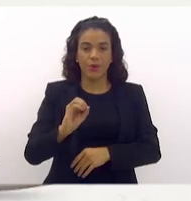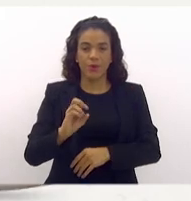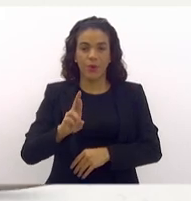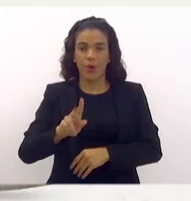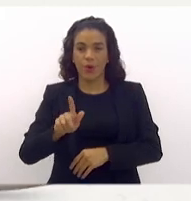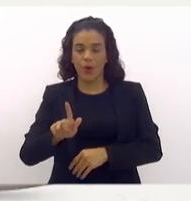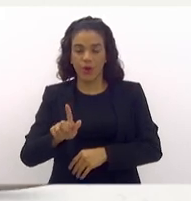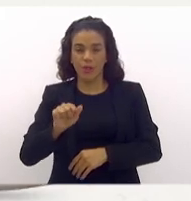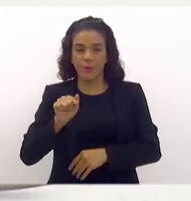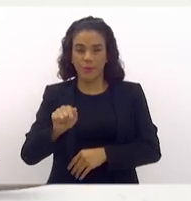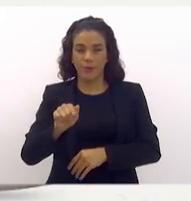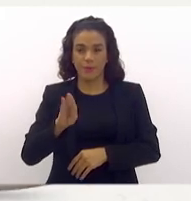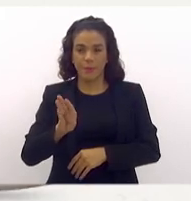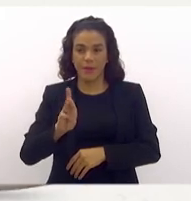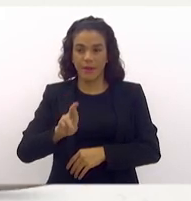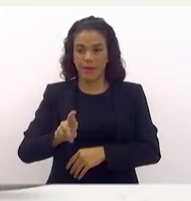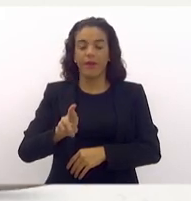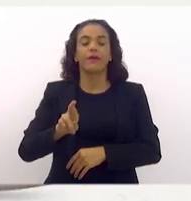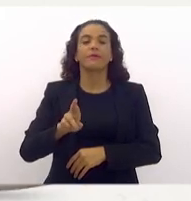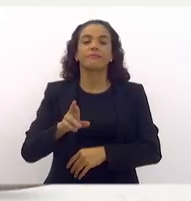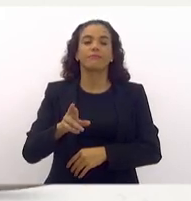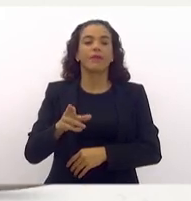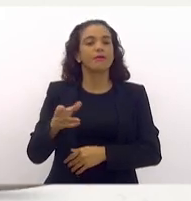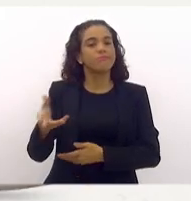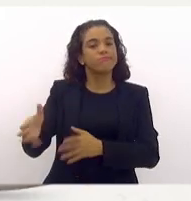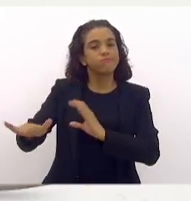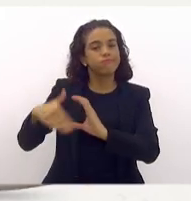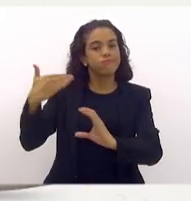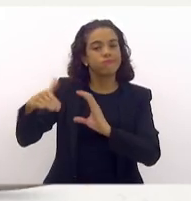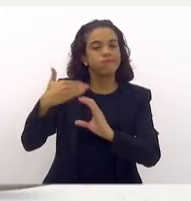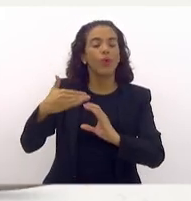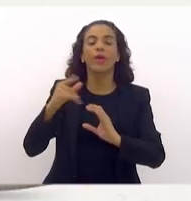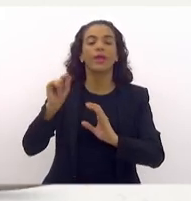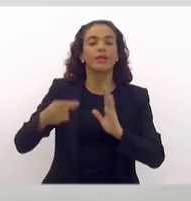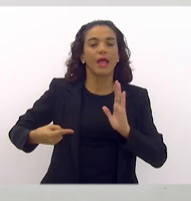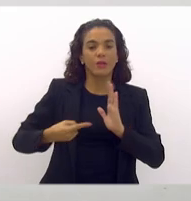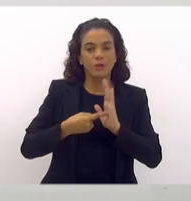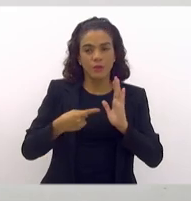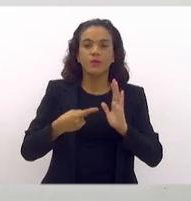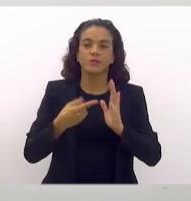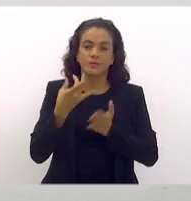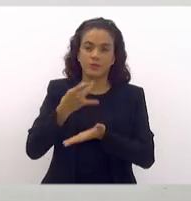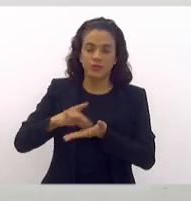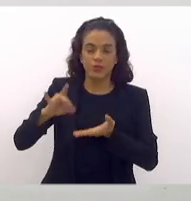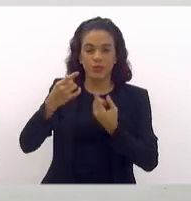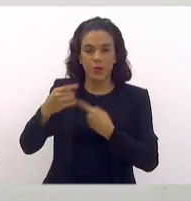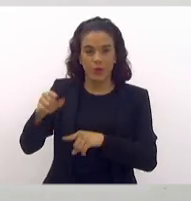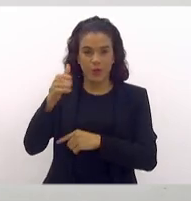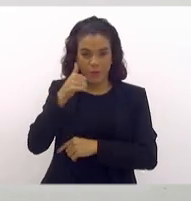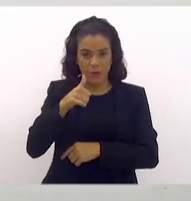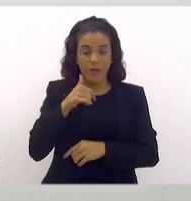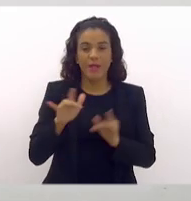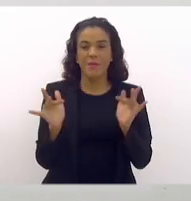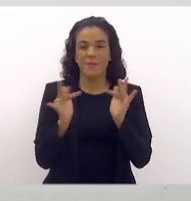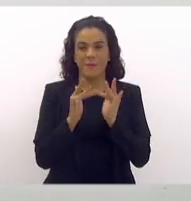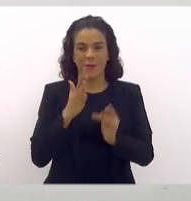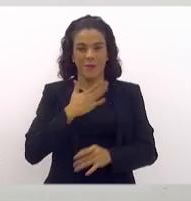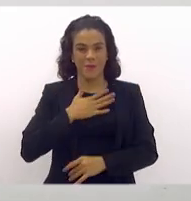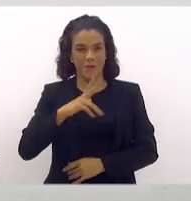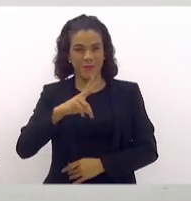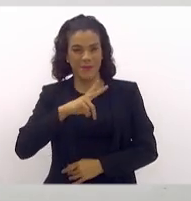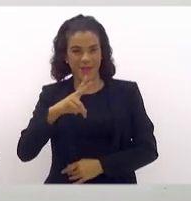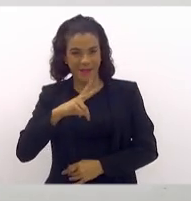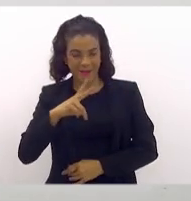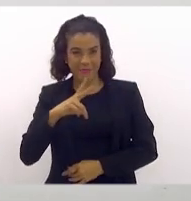denuncia.org.br, que recebe as denúncias de crimes, inclusive de misoginia e violência contra mulheres. E meu contato